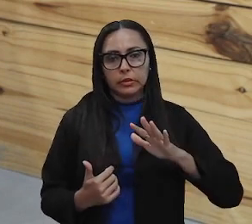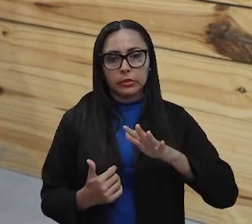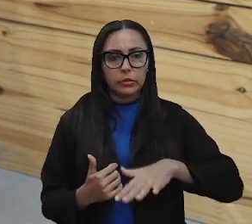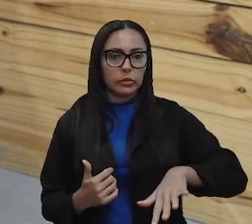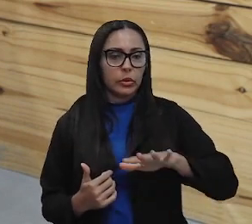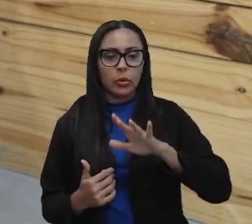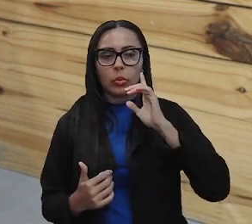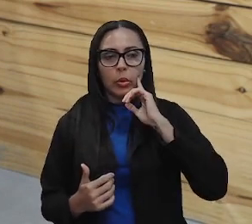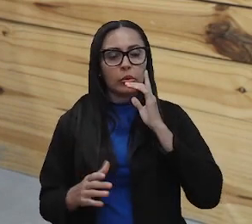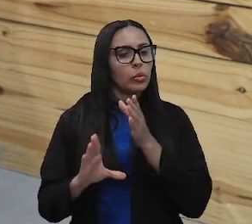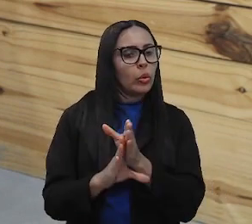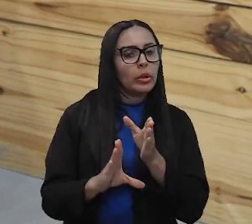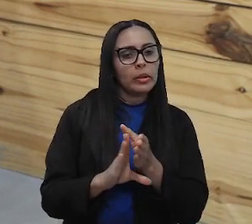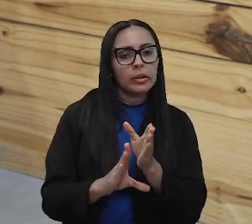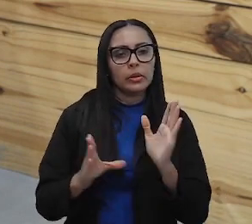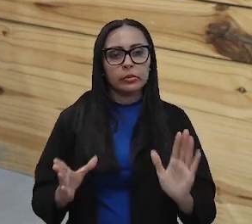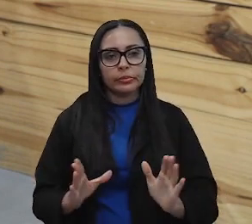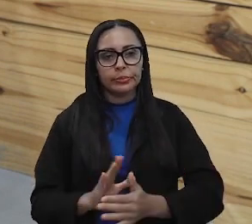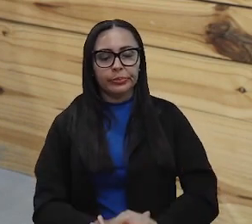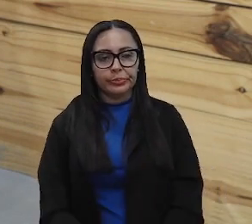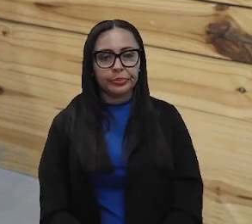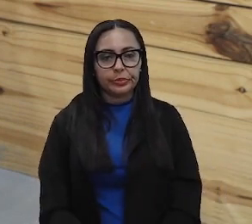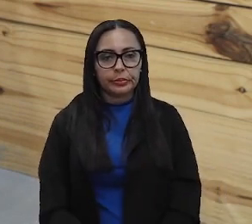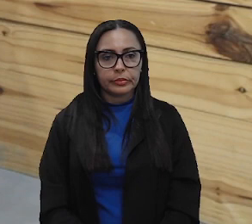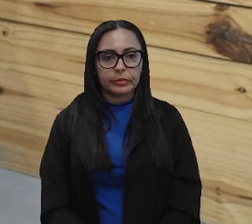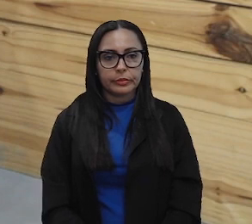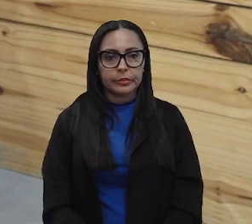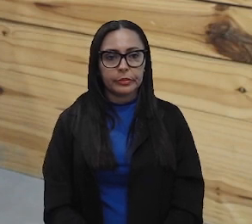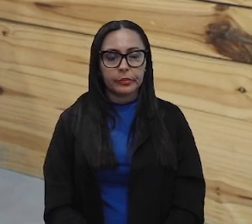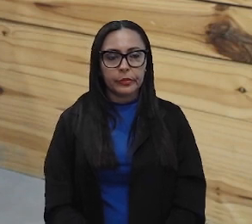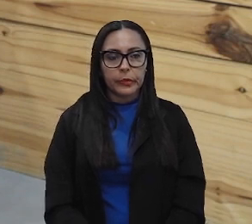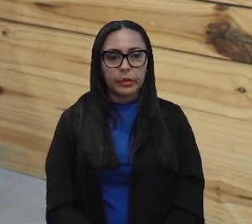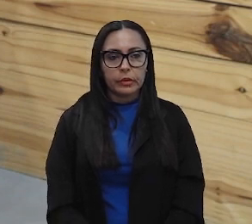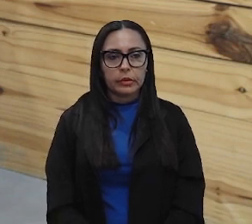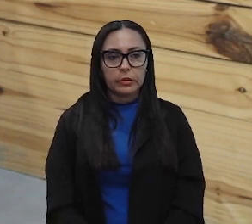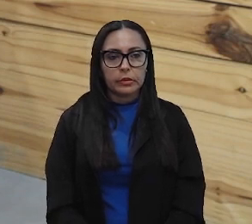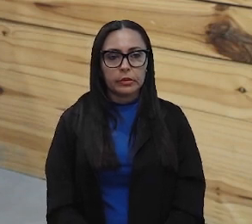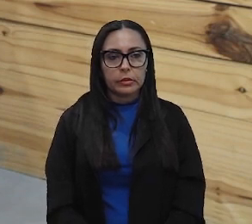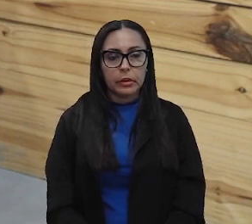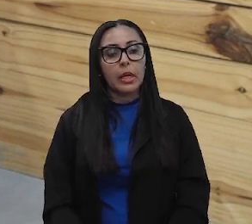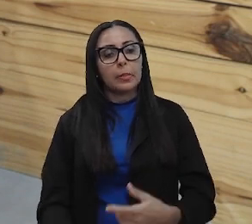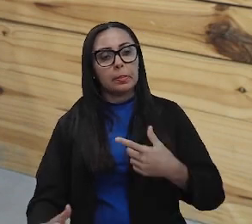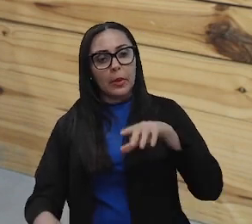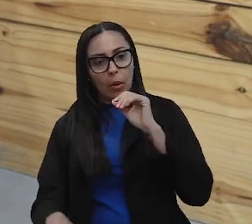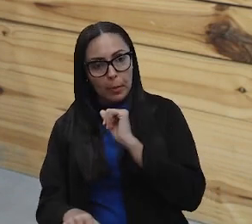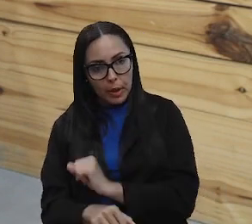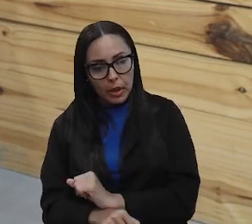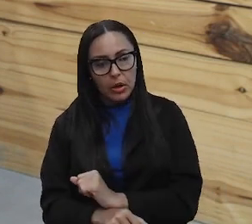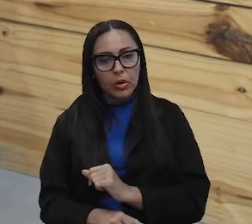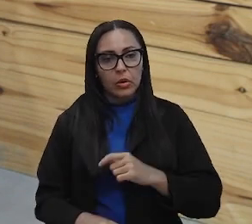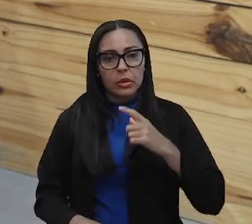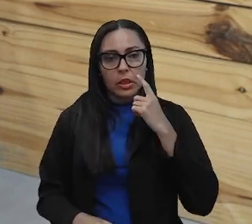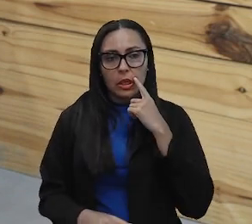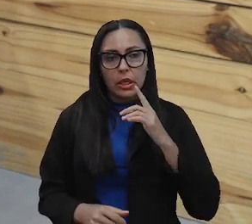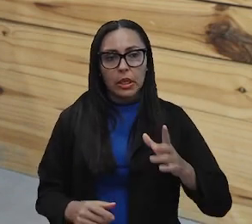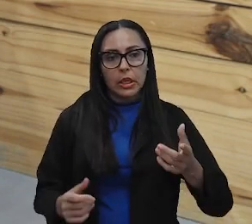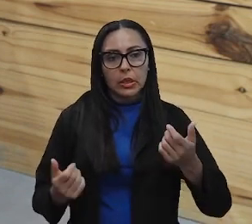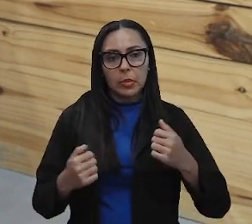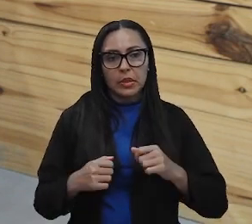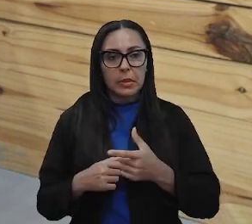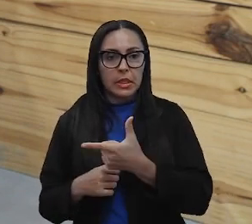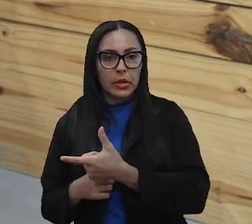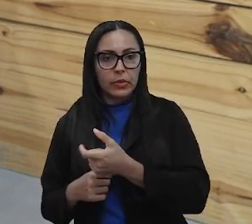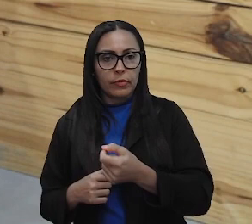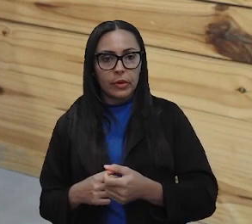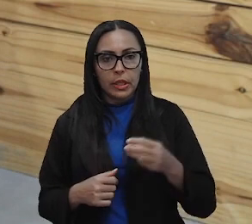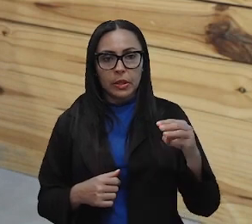sua orientação enquanto especialista em ergonomia? Ele fez uma parada, deu uma pausa, ele não precisa passar 20 minutos